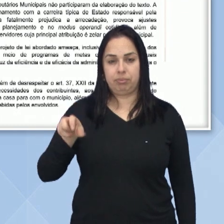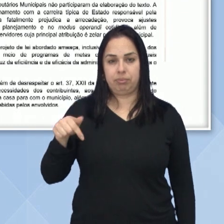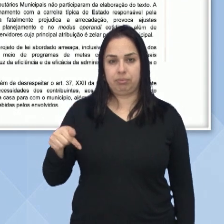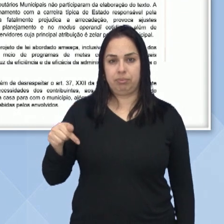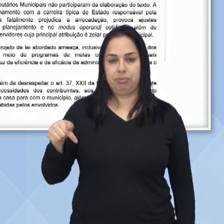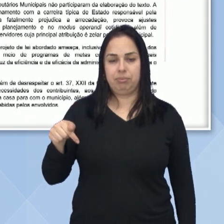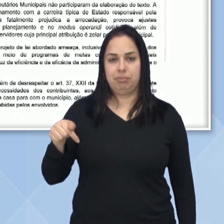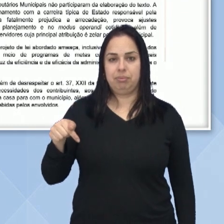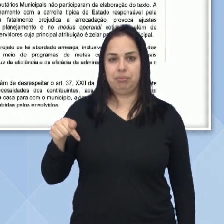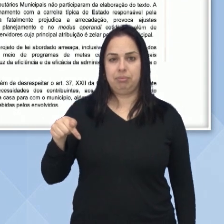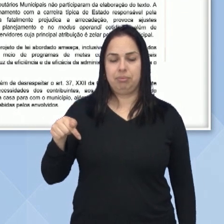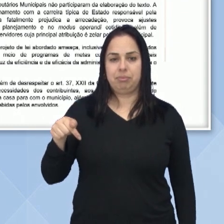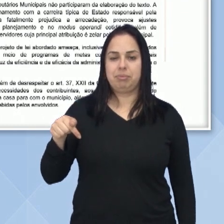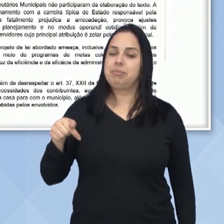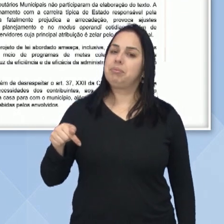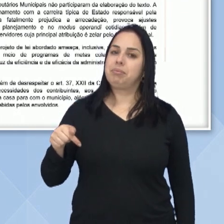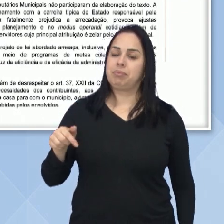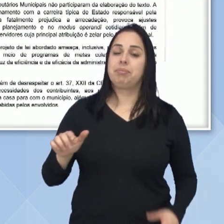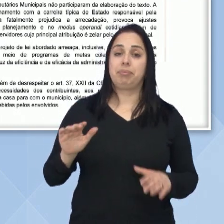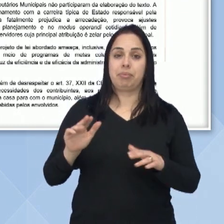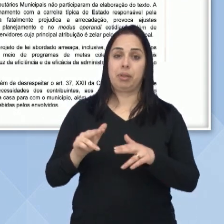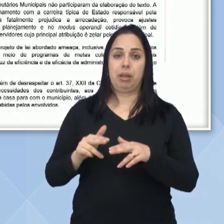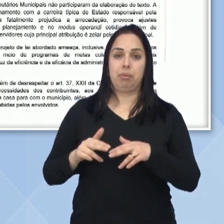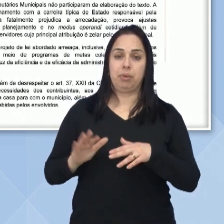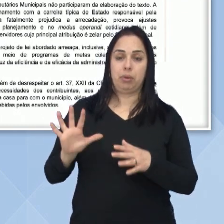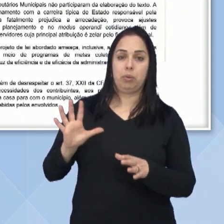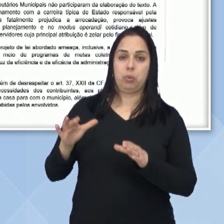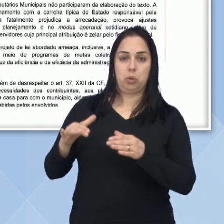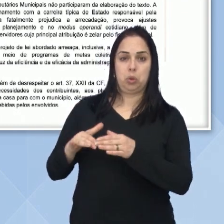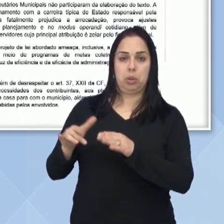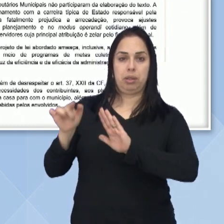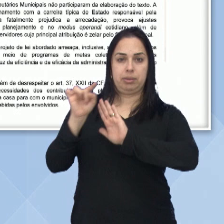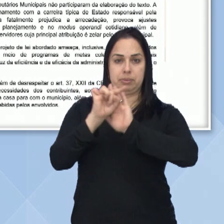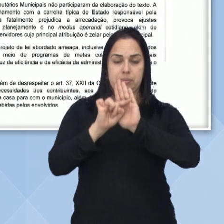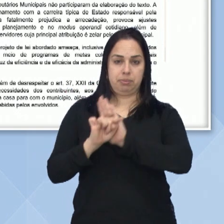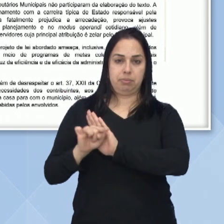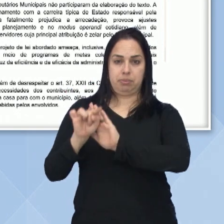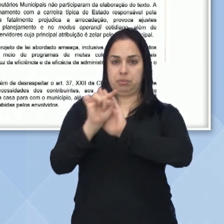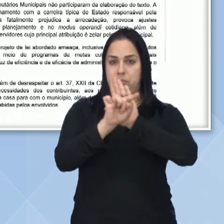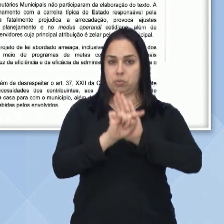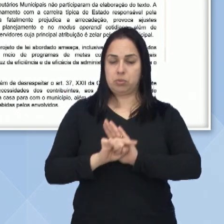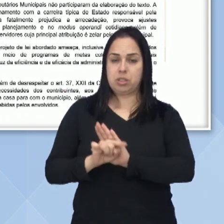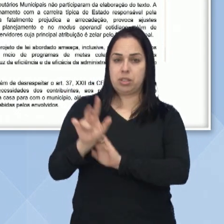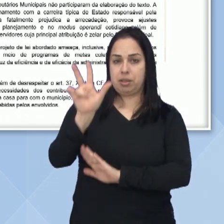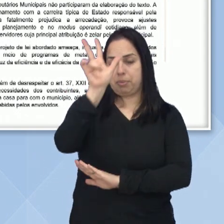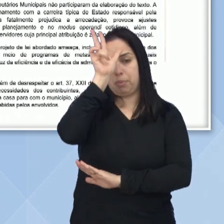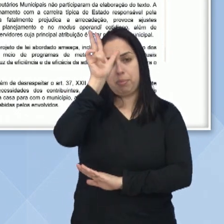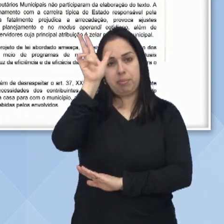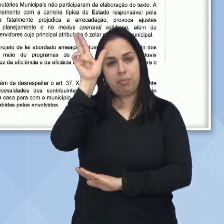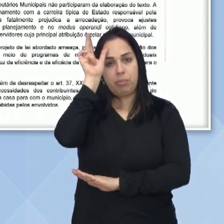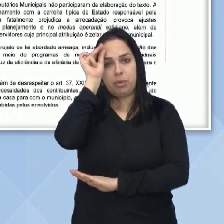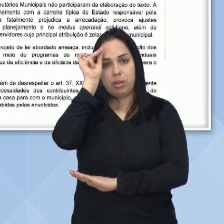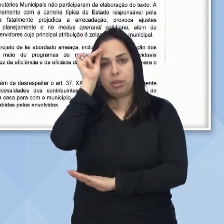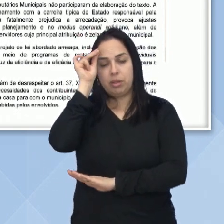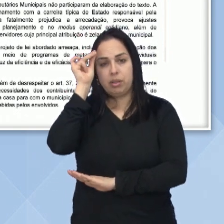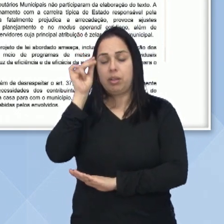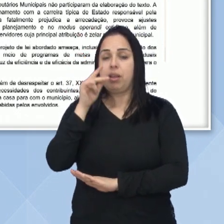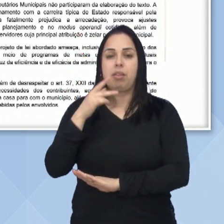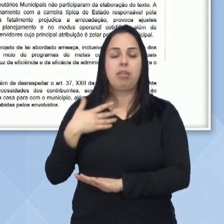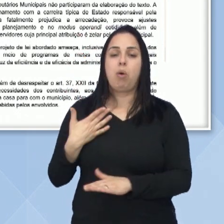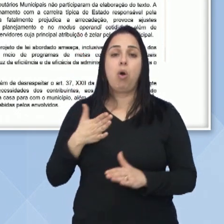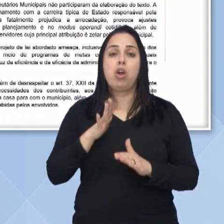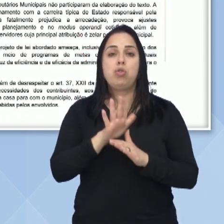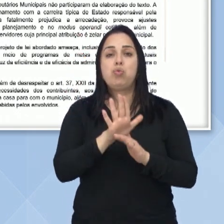8.260577. Os auditores tributários municipais não participaram da elaboração